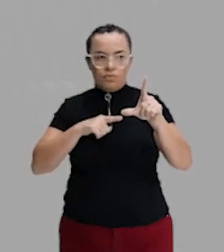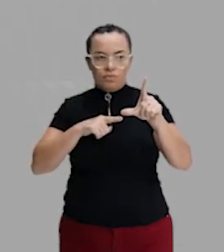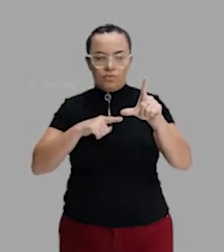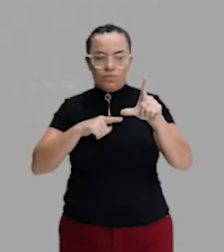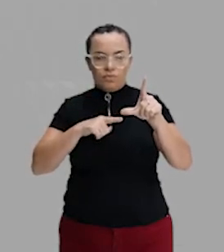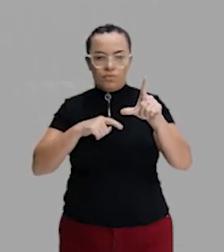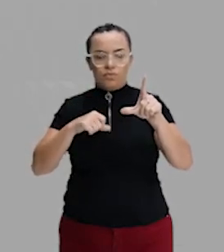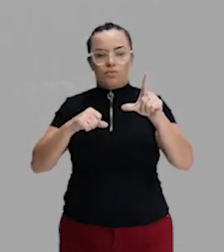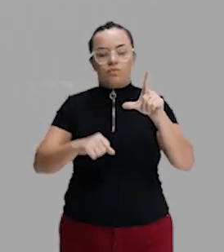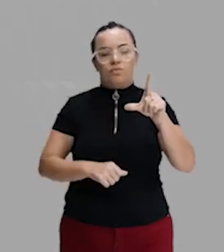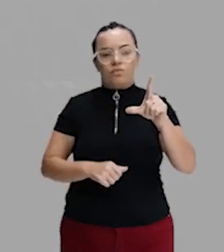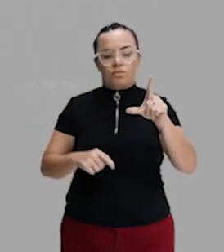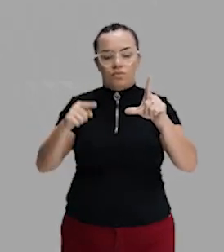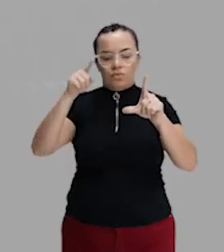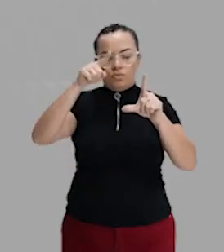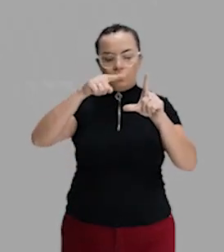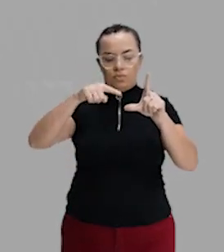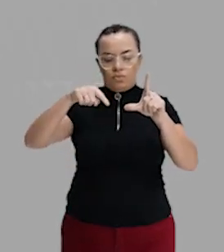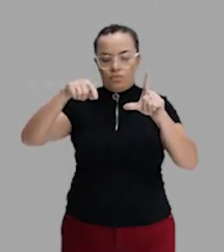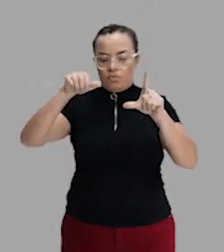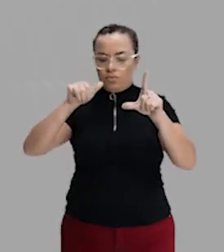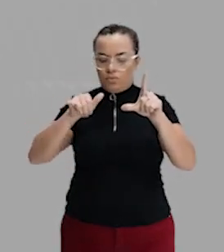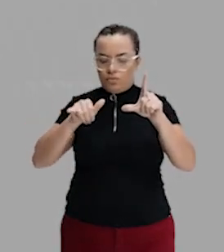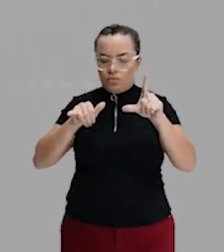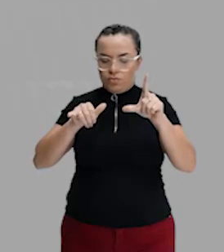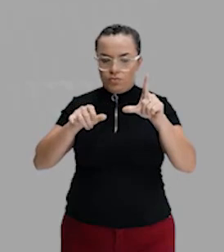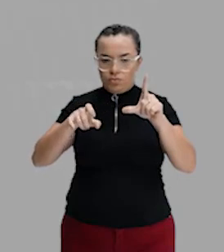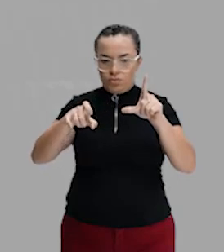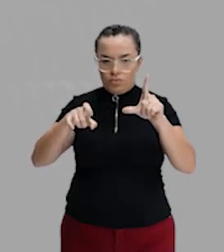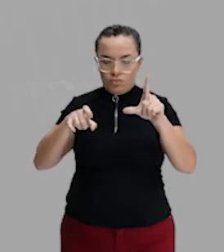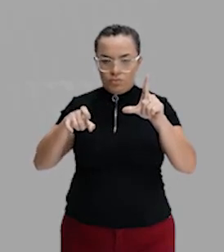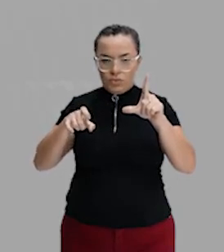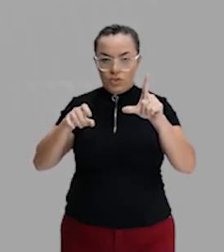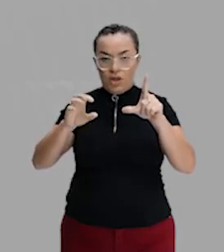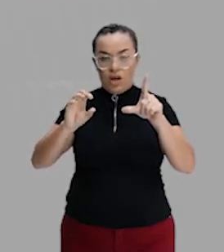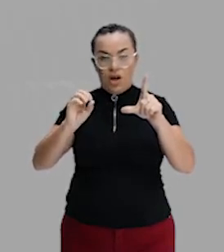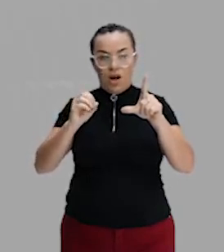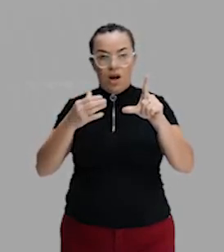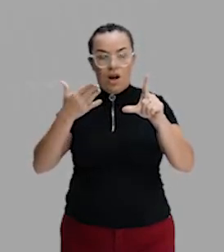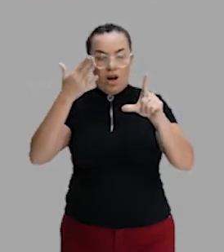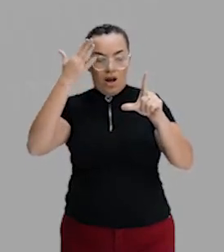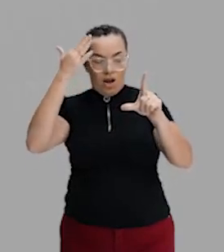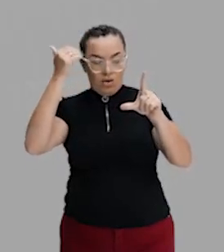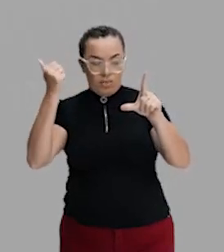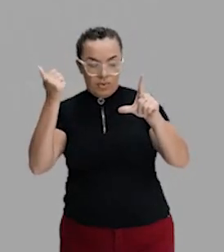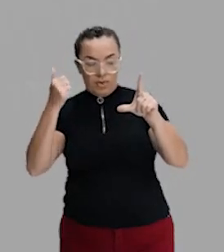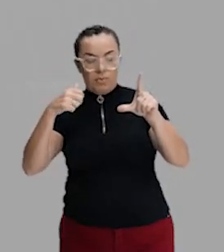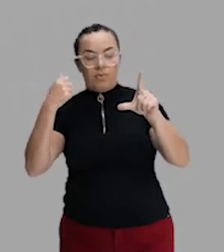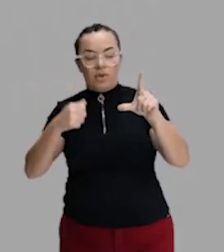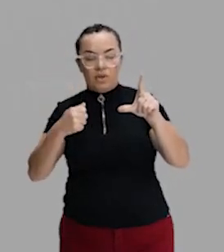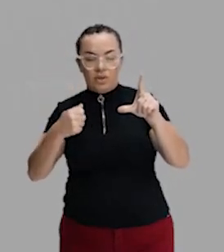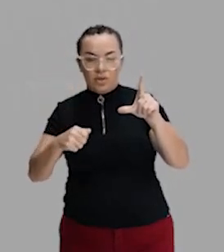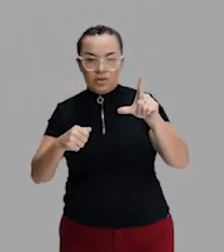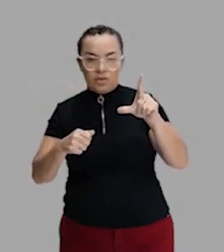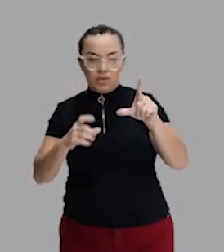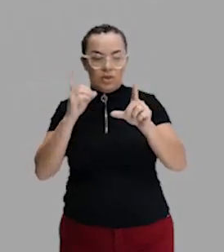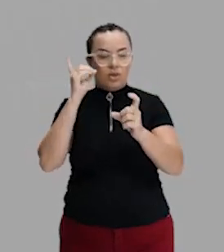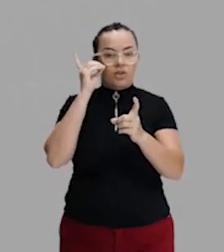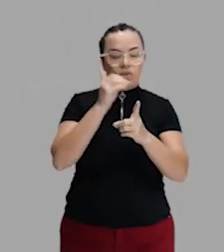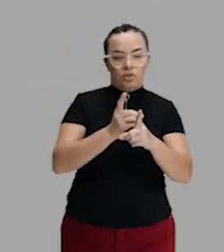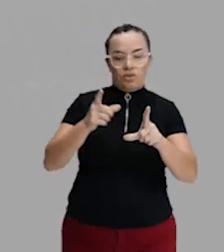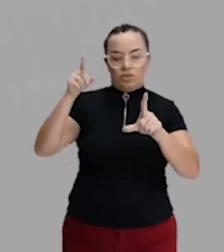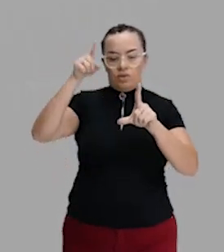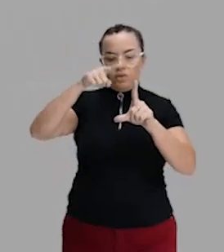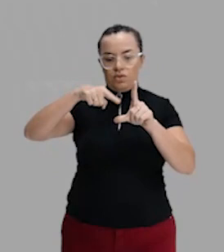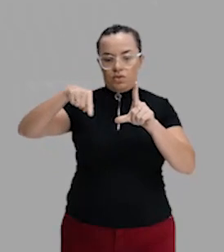ao eixo x. Aí, beleza, vou analisar se ela tem concavidade para cima ou concavidade para baixo. Se ela é desse formato aqui